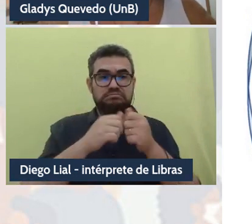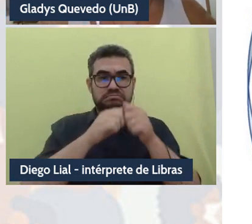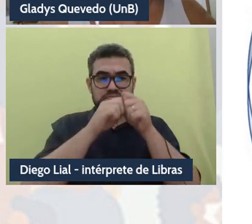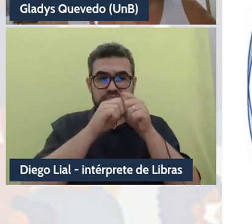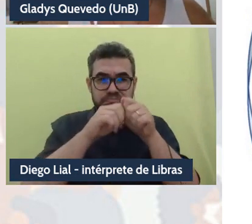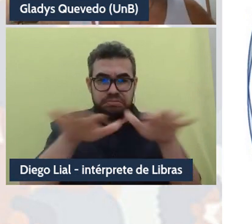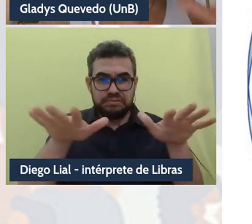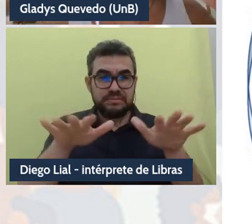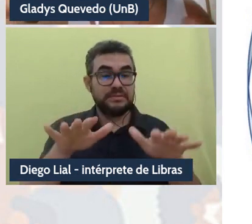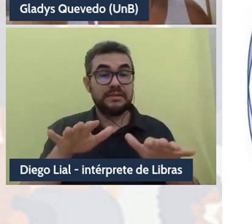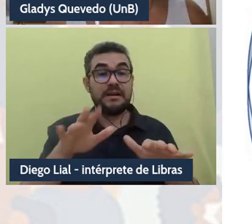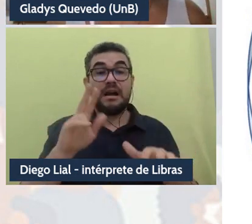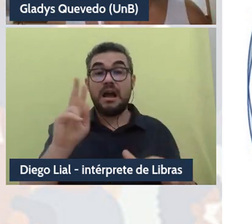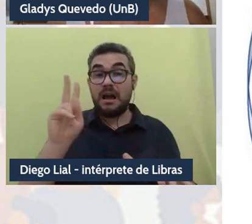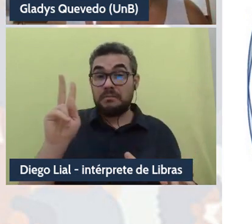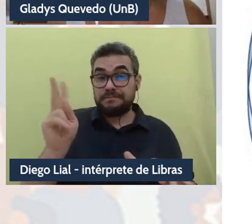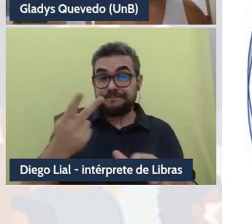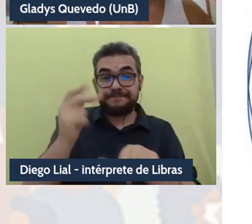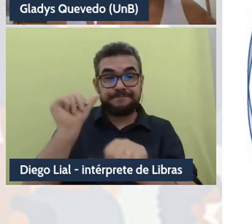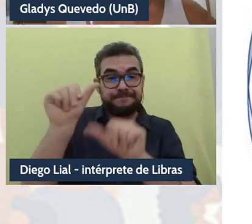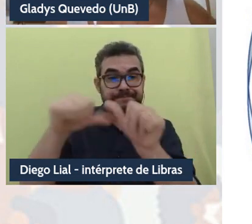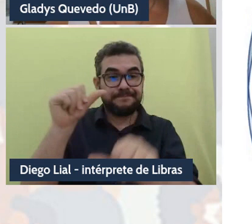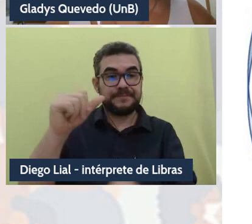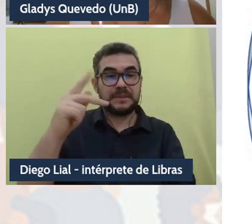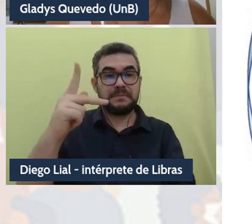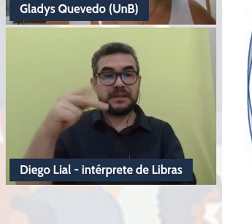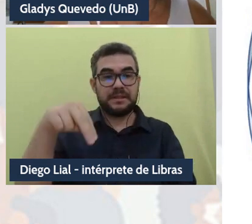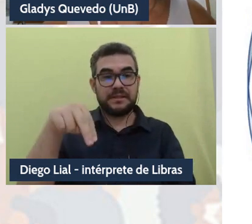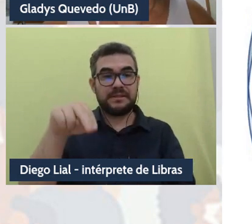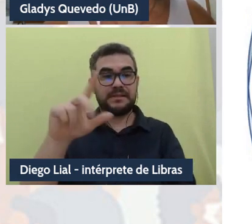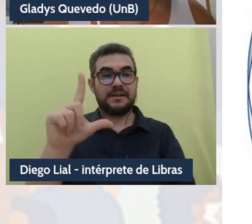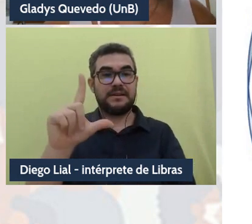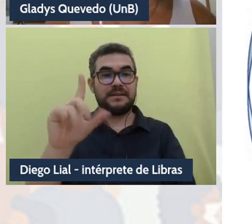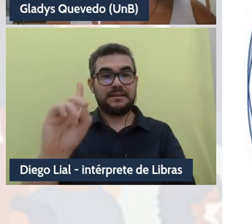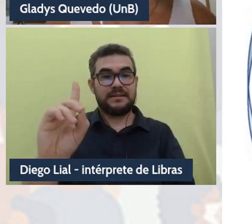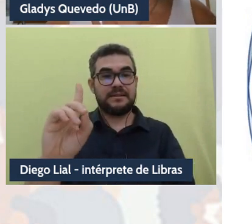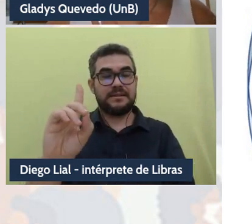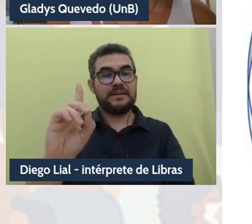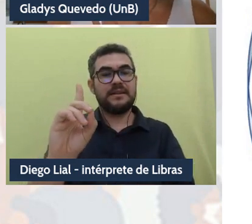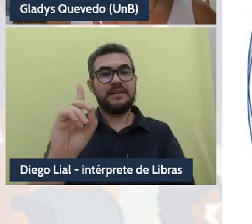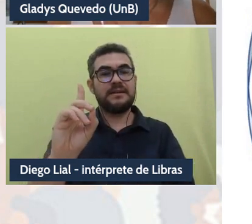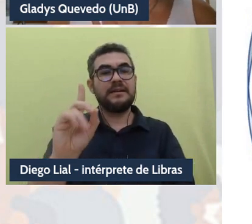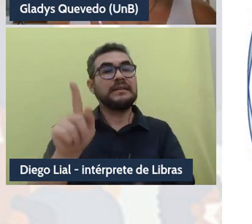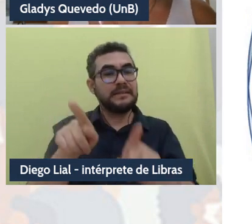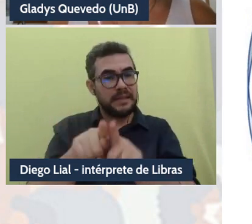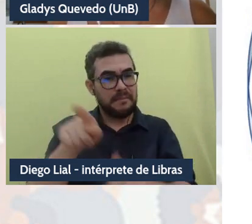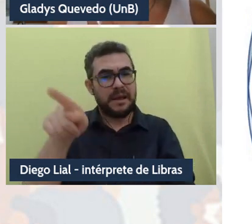PNLD, né? E na própria compreensão do que era exame,